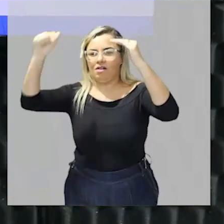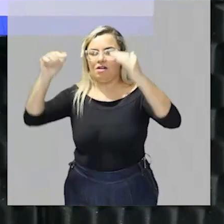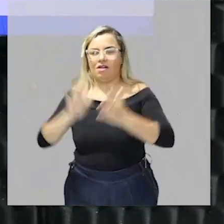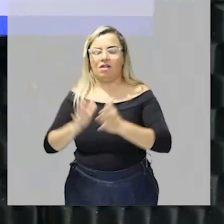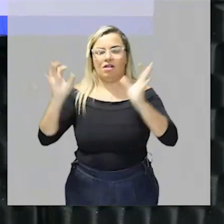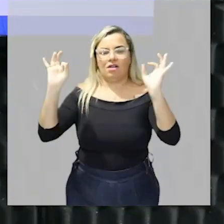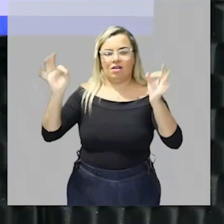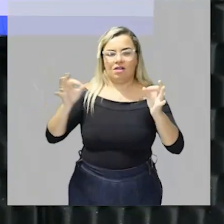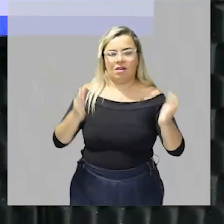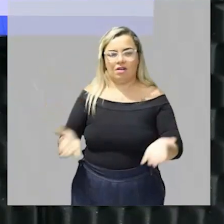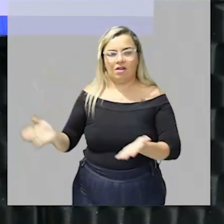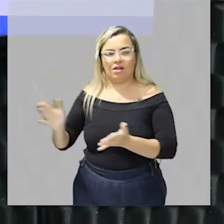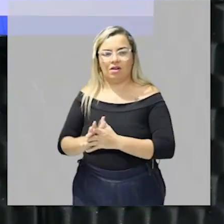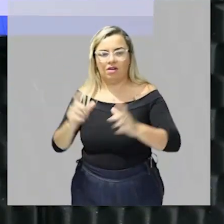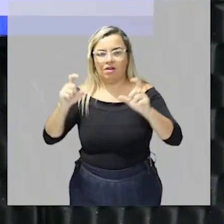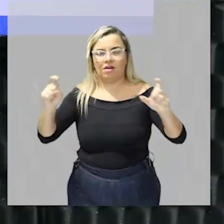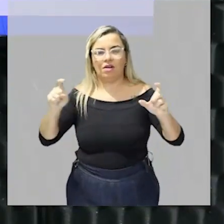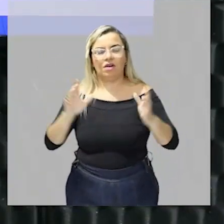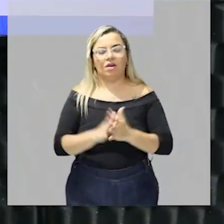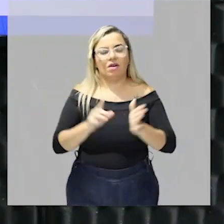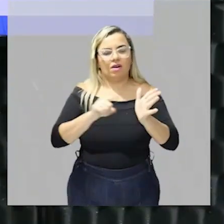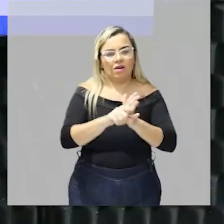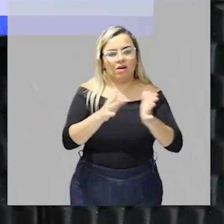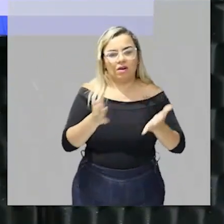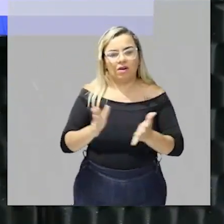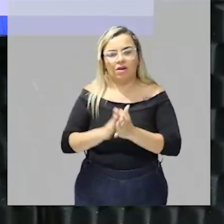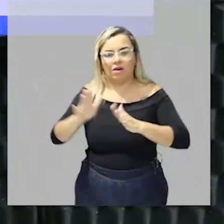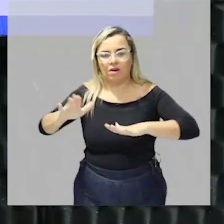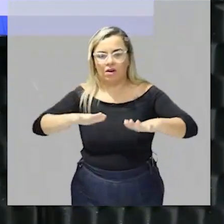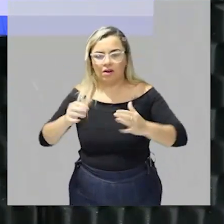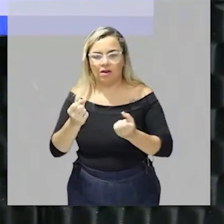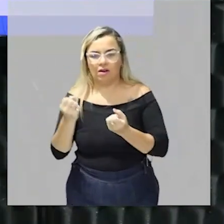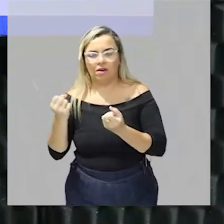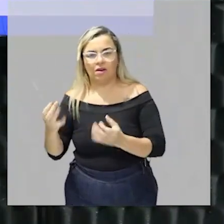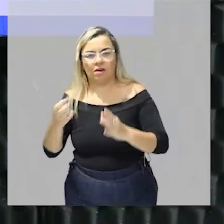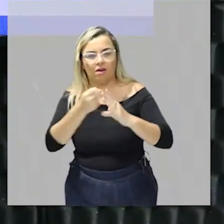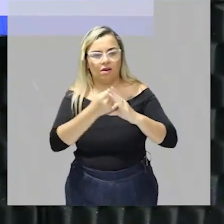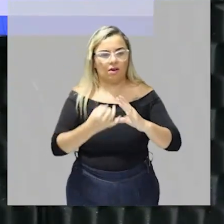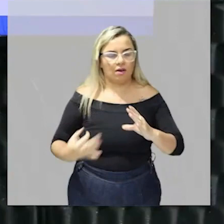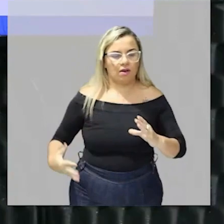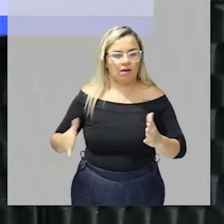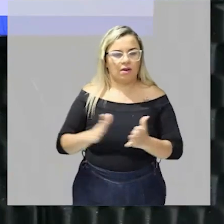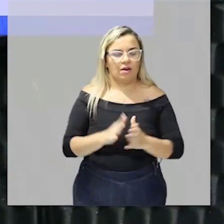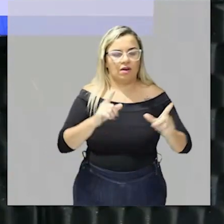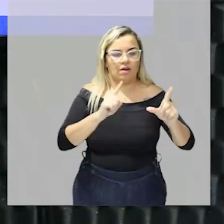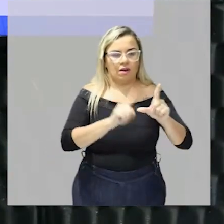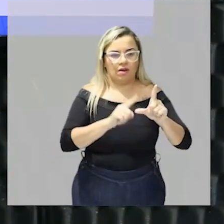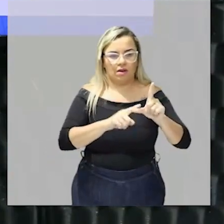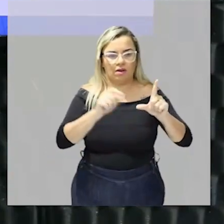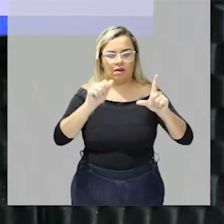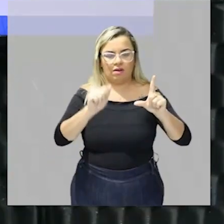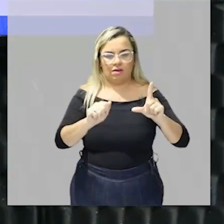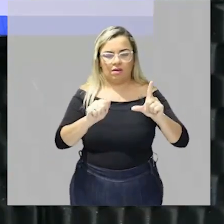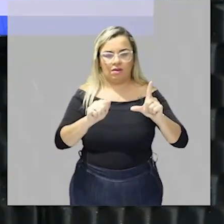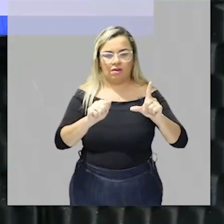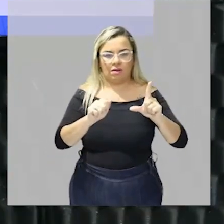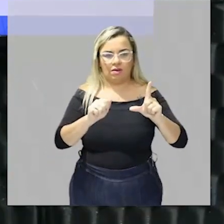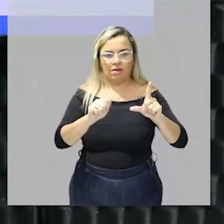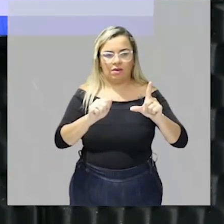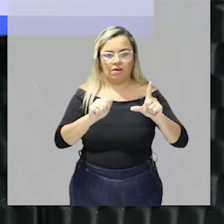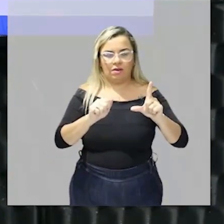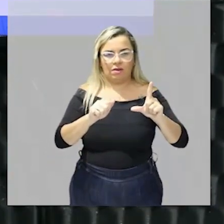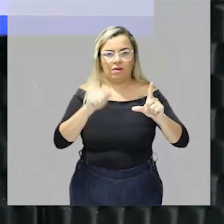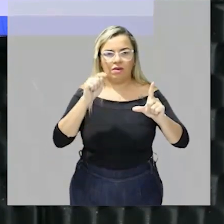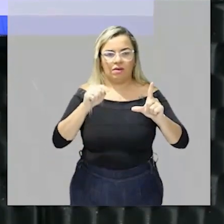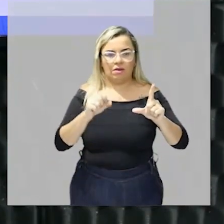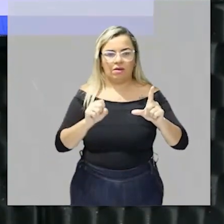questão que diz o seguinte: a atuação desses movimentos juvenis caracteriza-se como o quê? Letra A, pelo sectarismo, olha só,